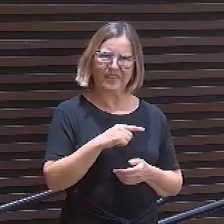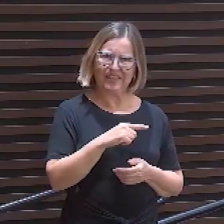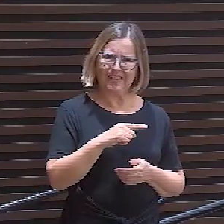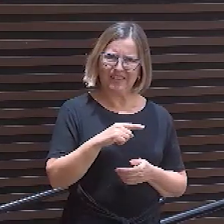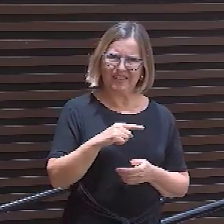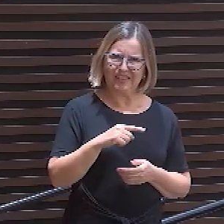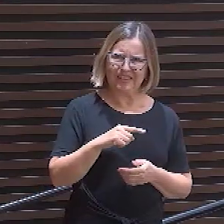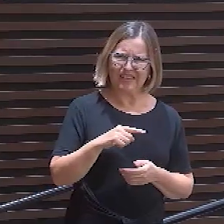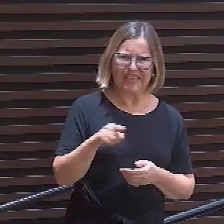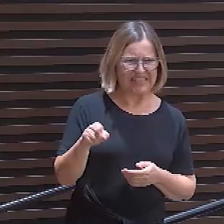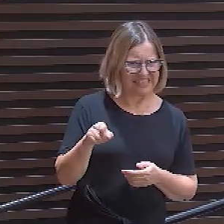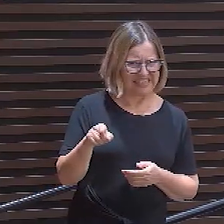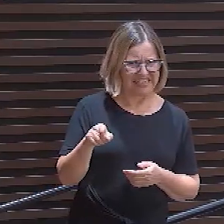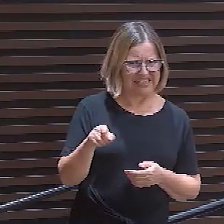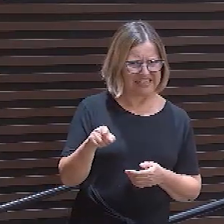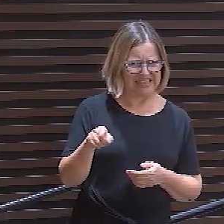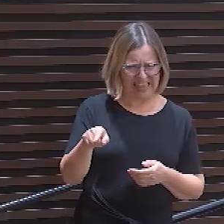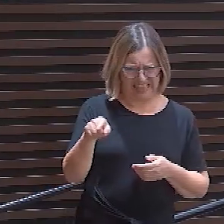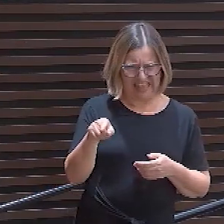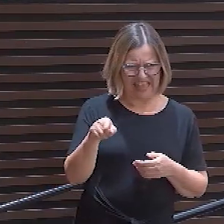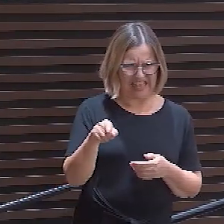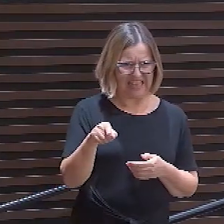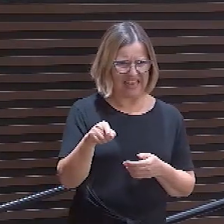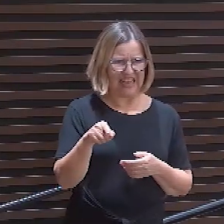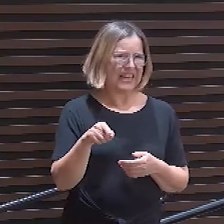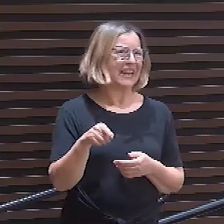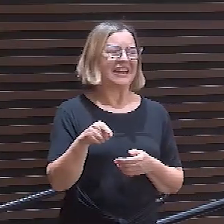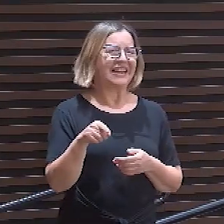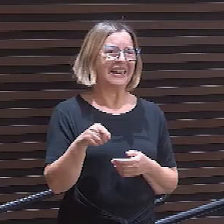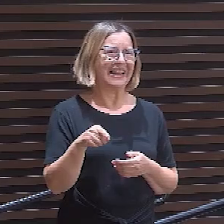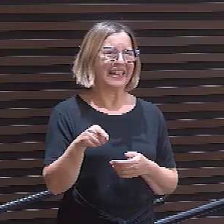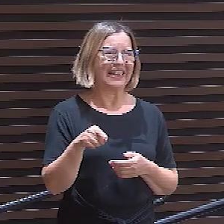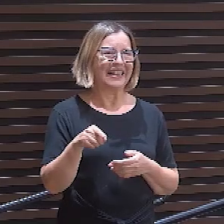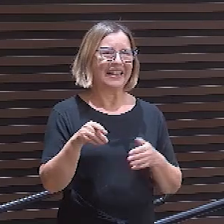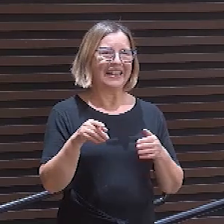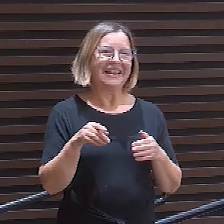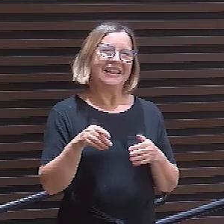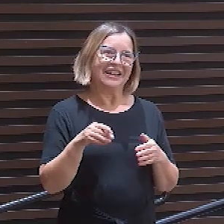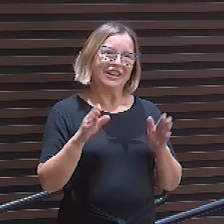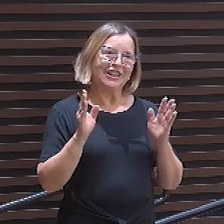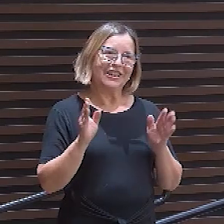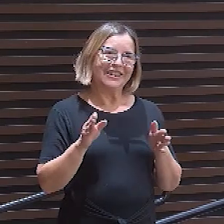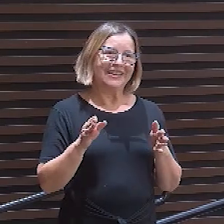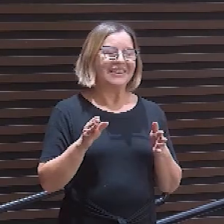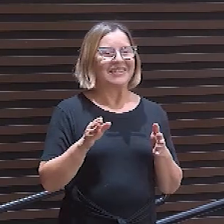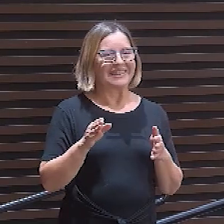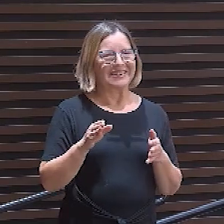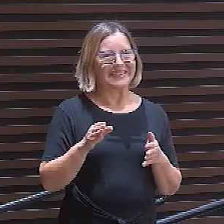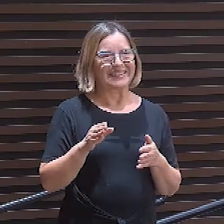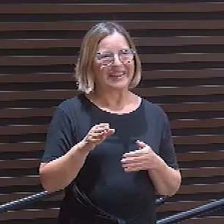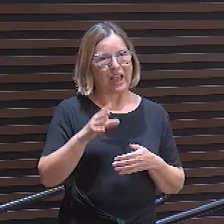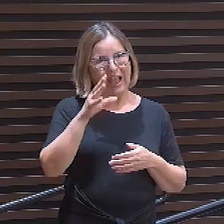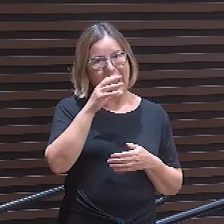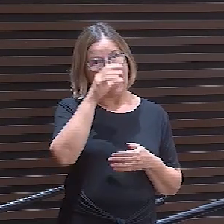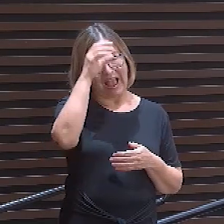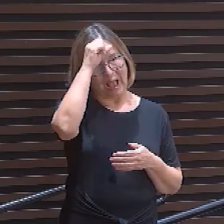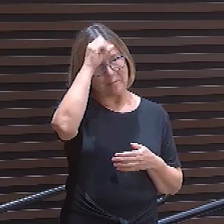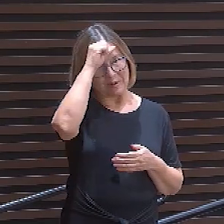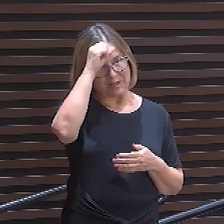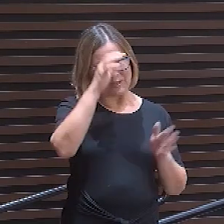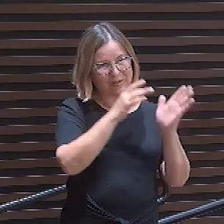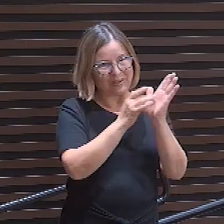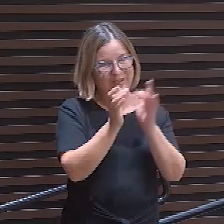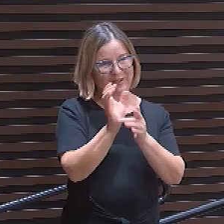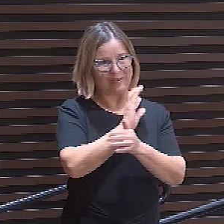Cristo? Ele disse que o pecado não é quando você pratica, é quando você pensa.